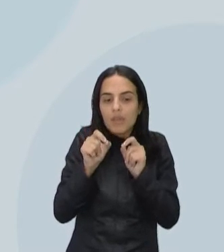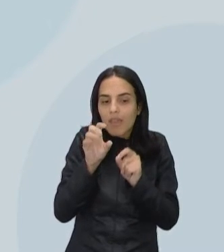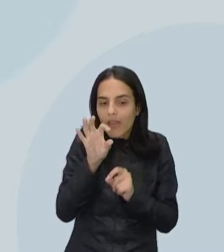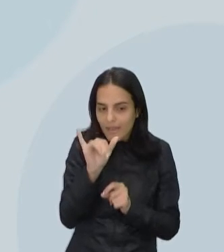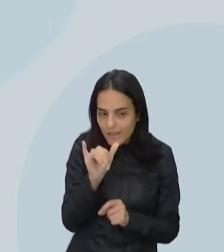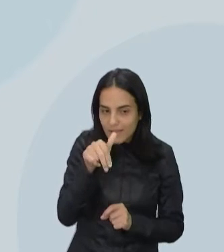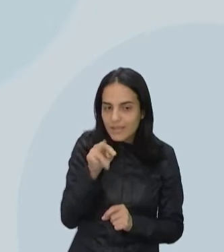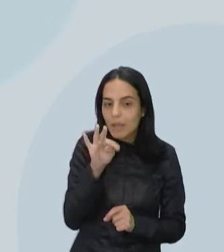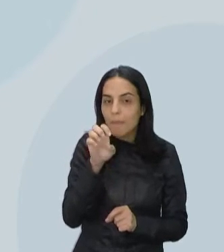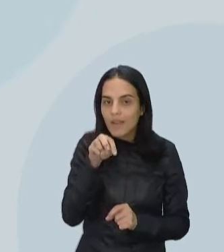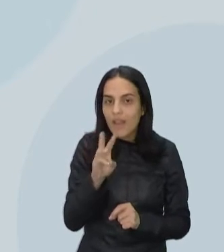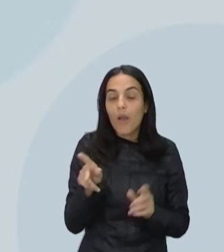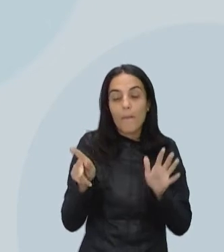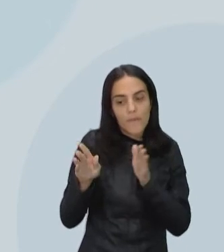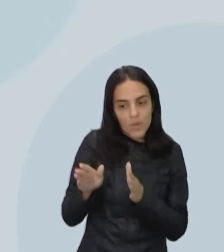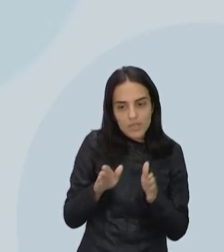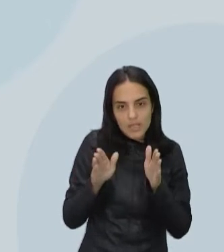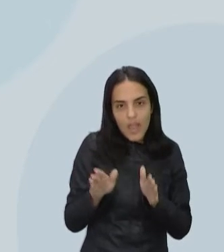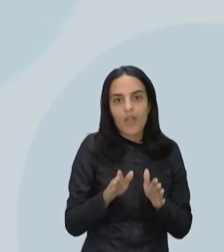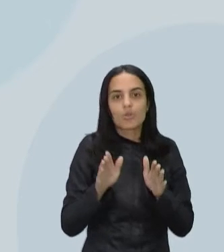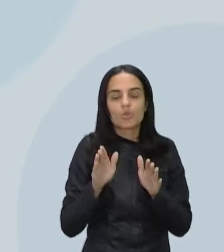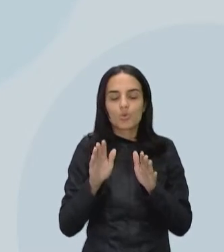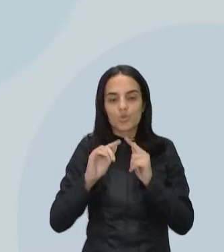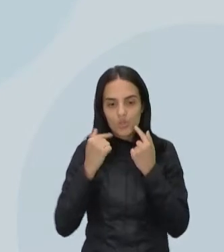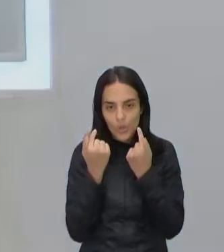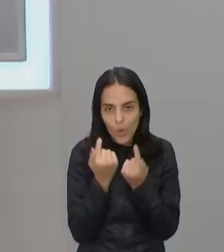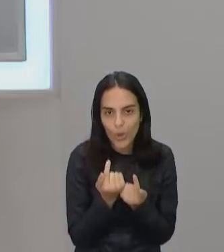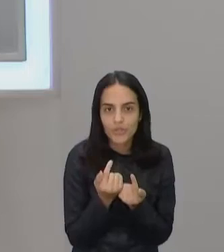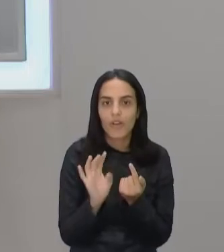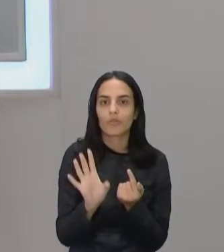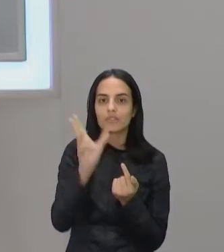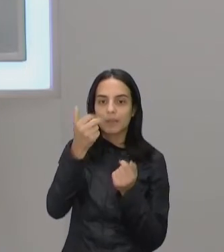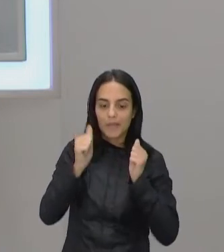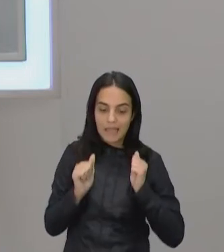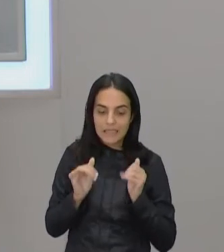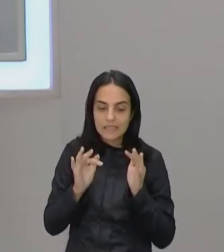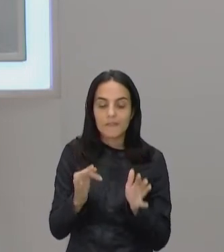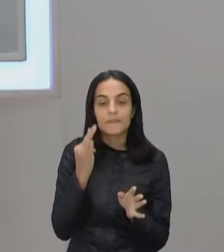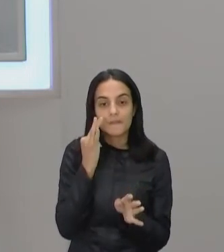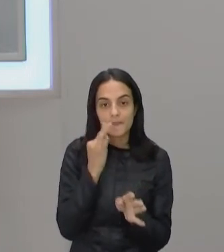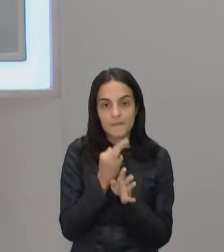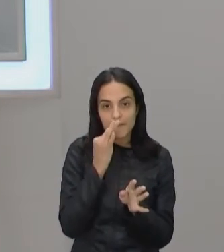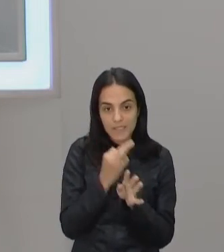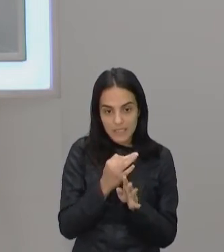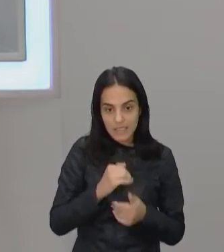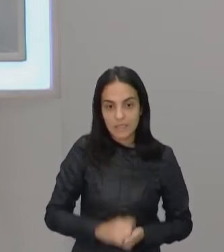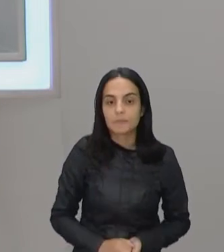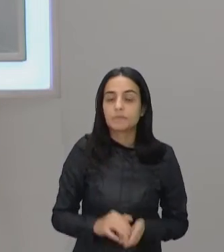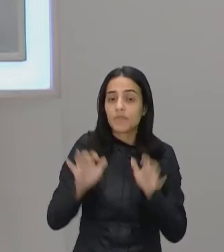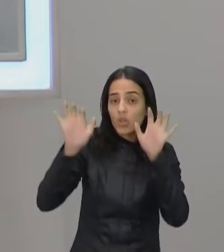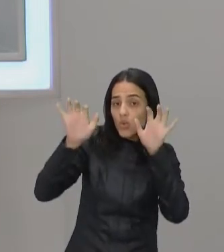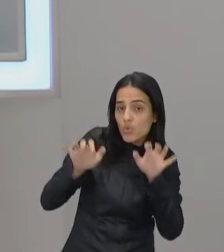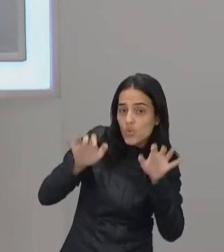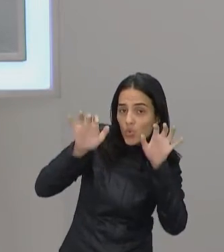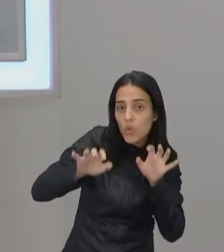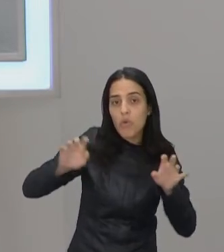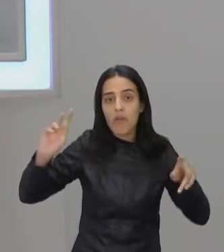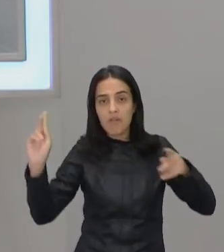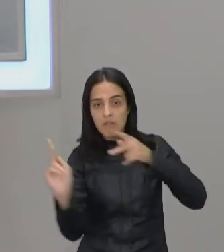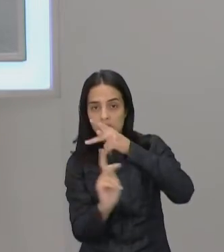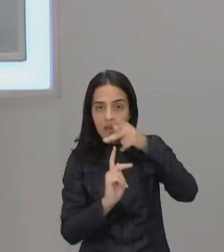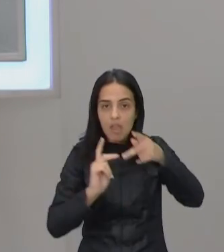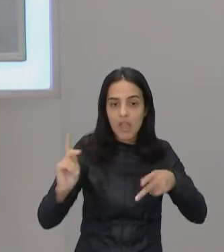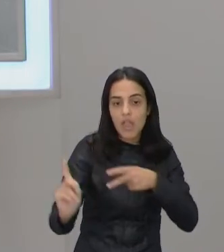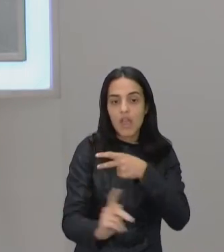É um processo geológico que vai acontecer por meio da ação física, principalmente, de chuvas, de ventos,